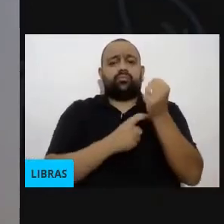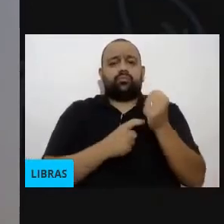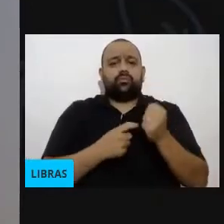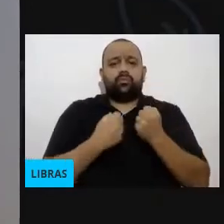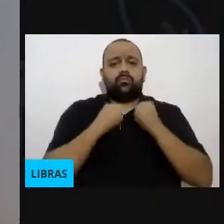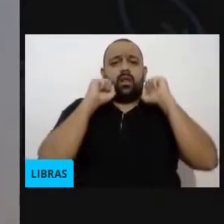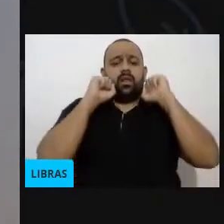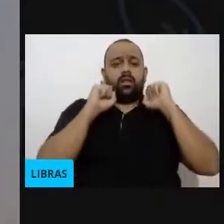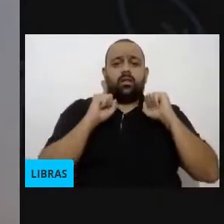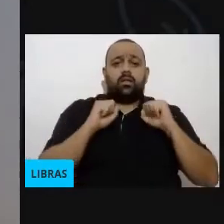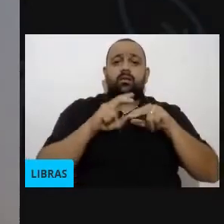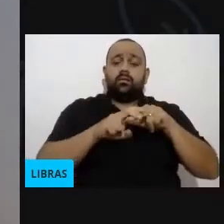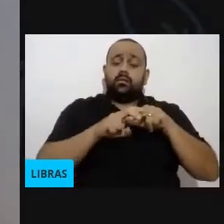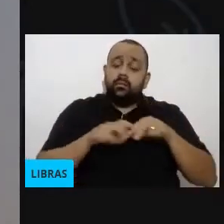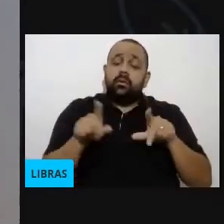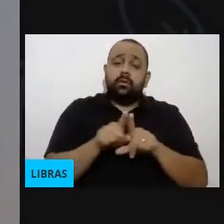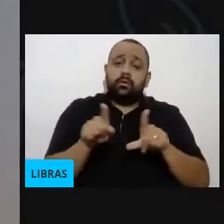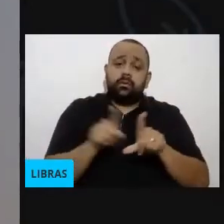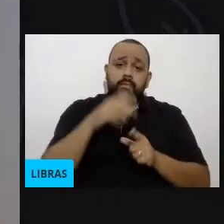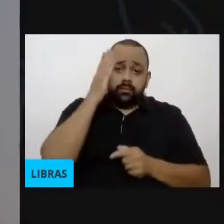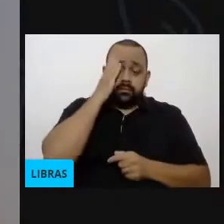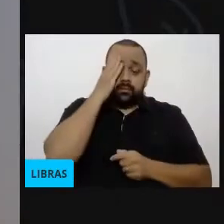Isso é bastante